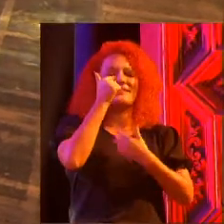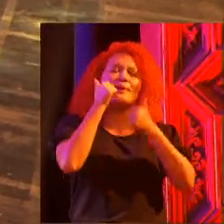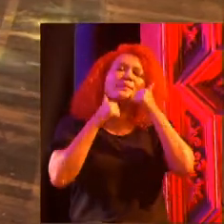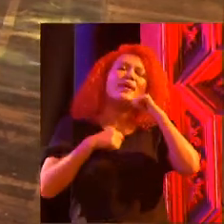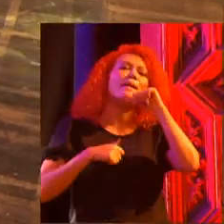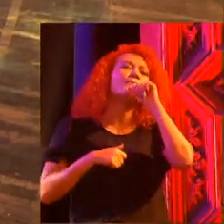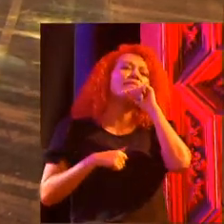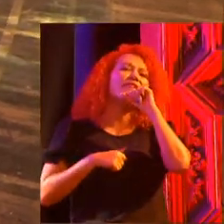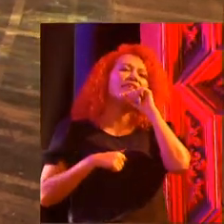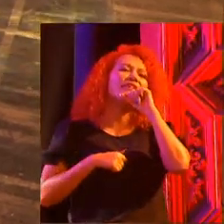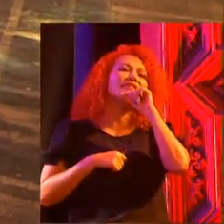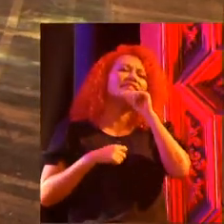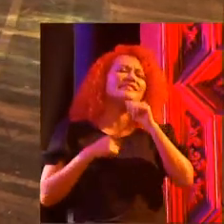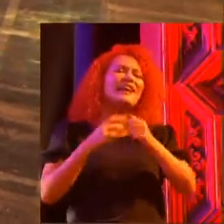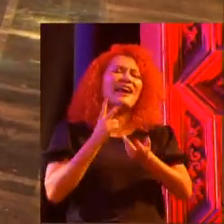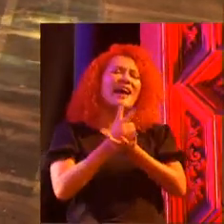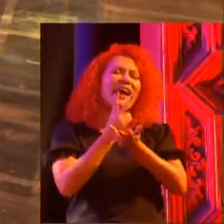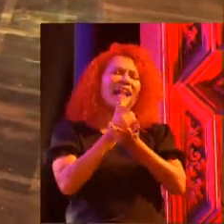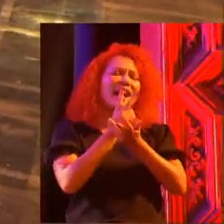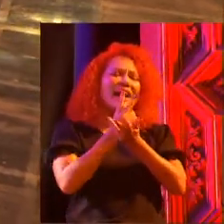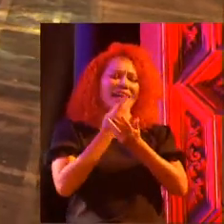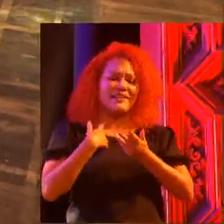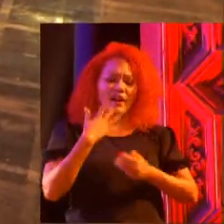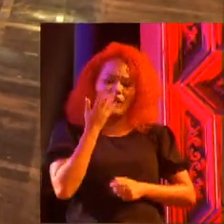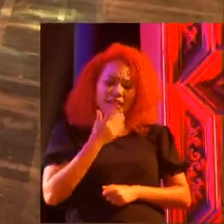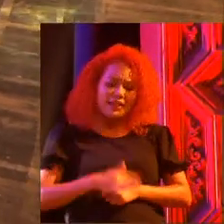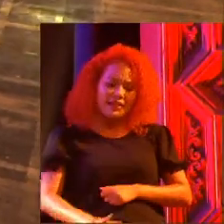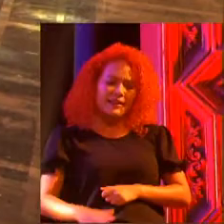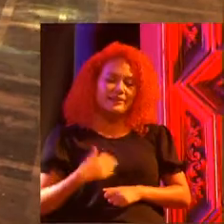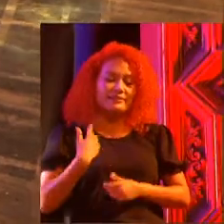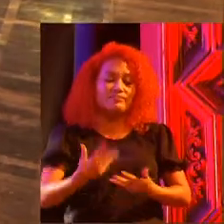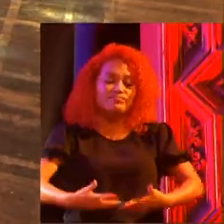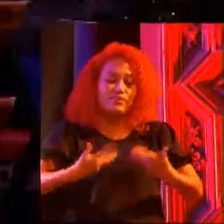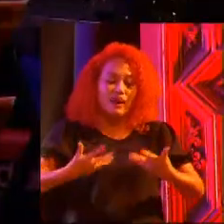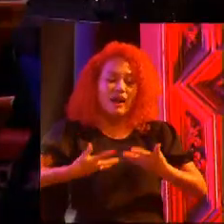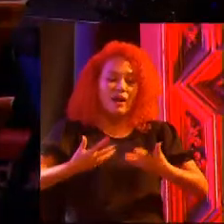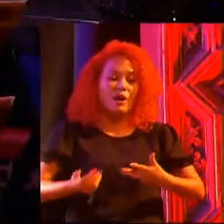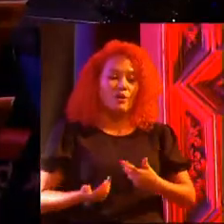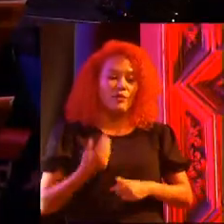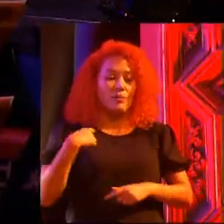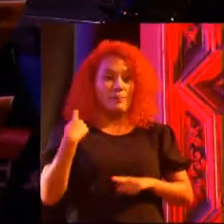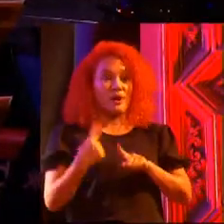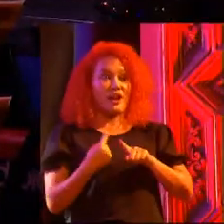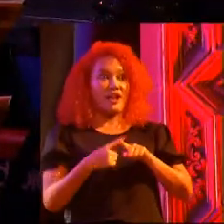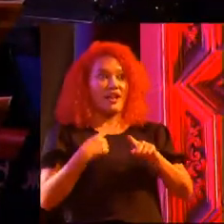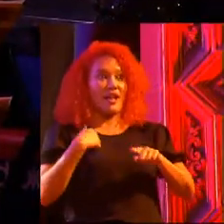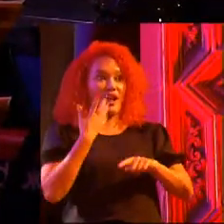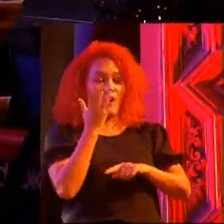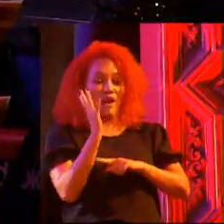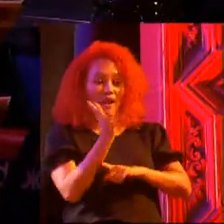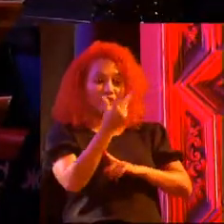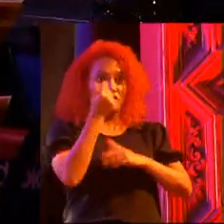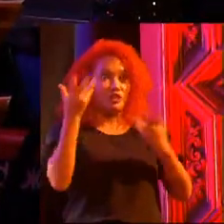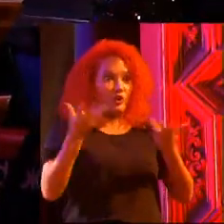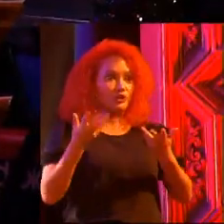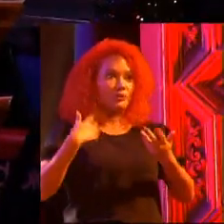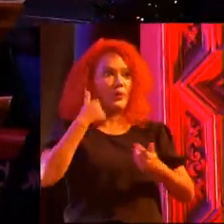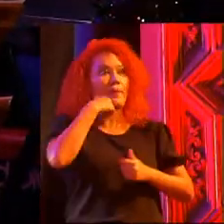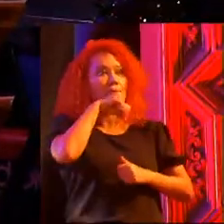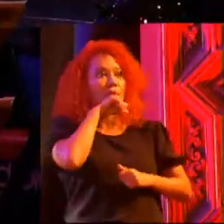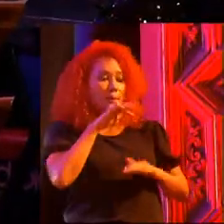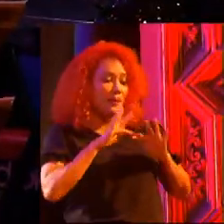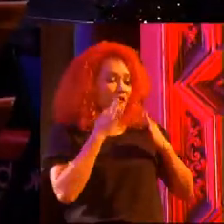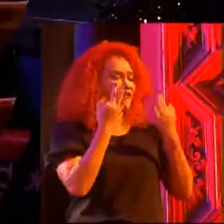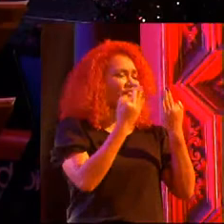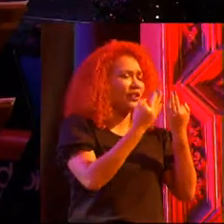na plateia e desde pequenininha me incentivou. E se eu estou aqui nesse palco, sendo a artista que eu sou hoje, é por conta da minha mãe e da minha